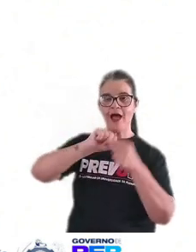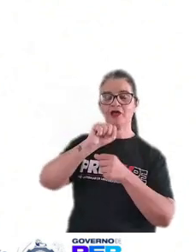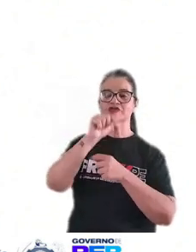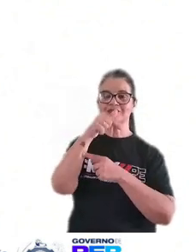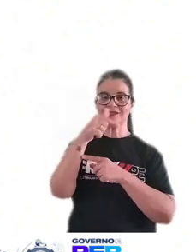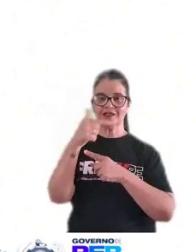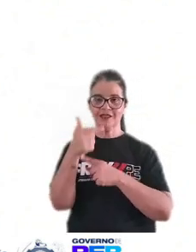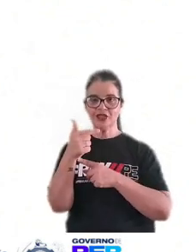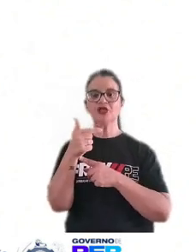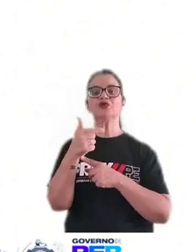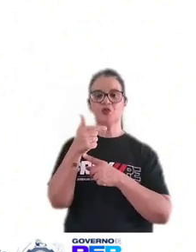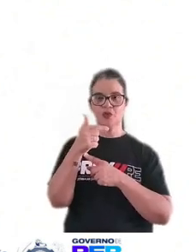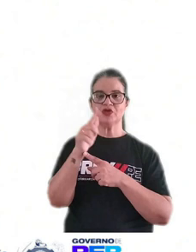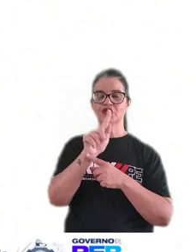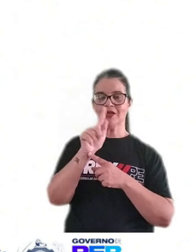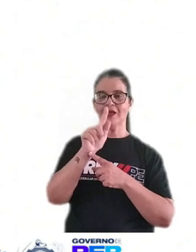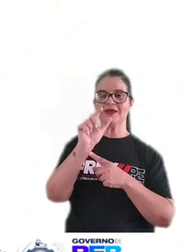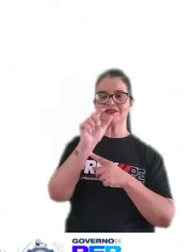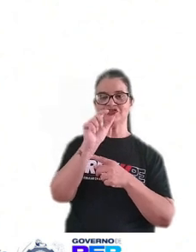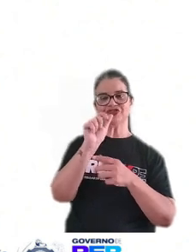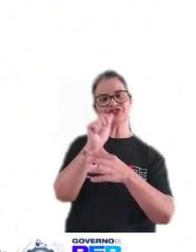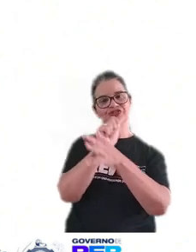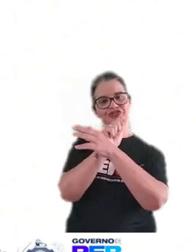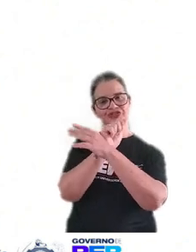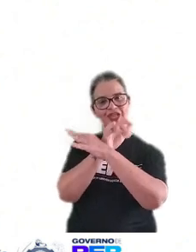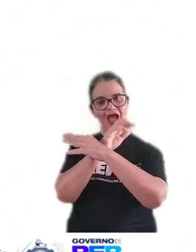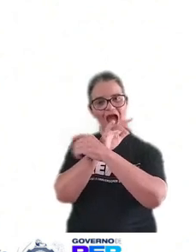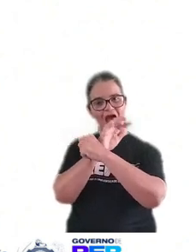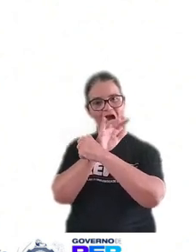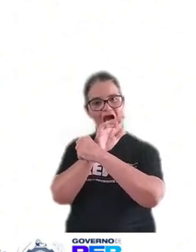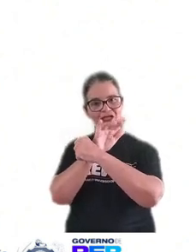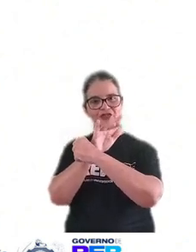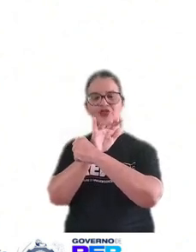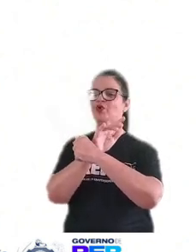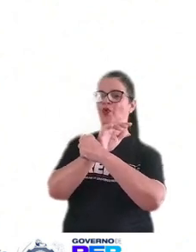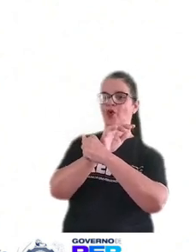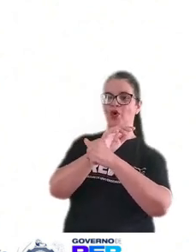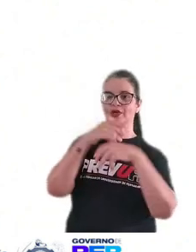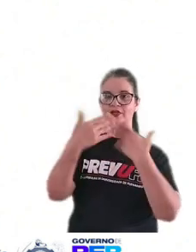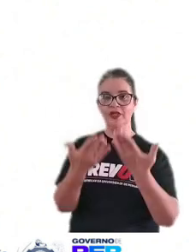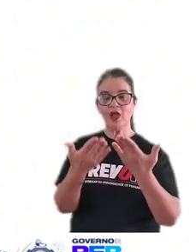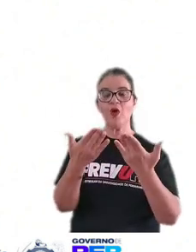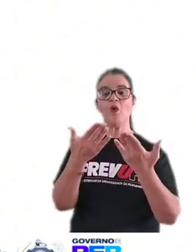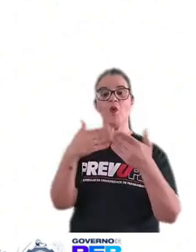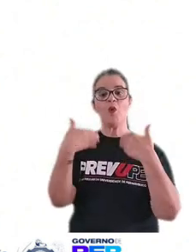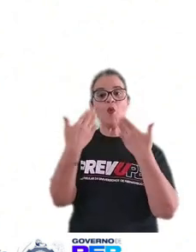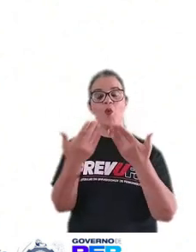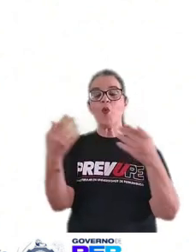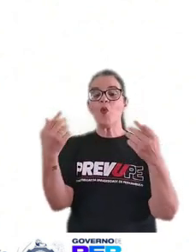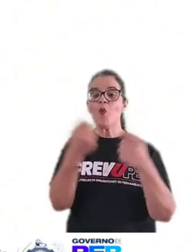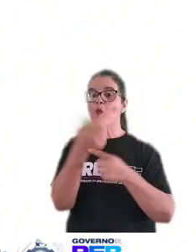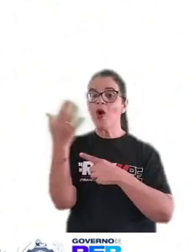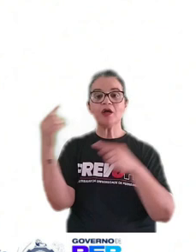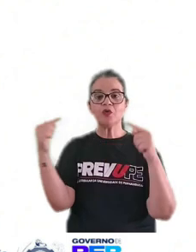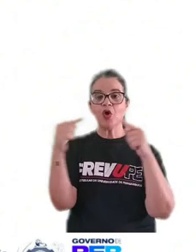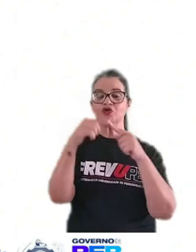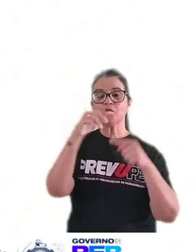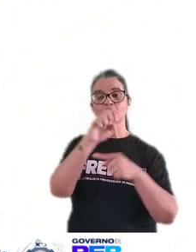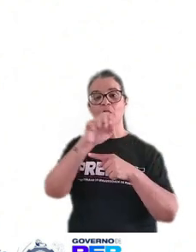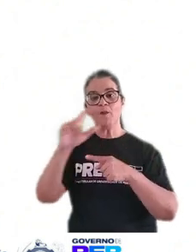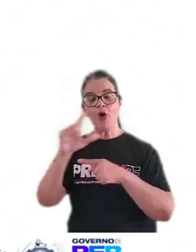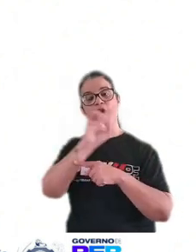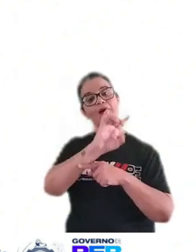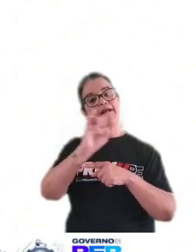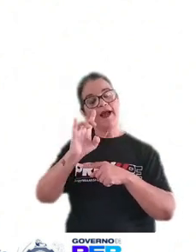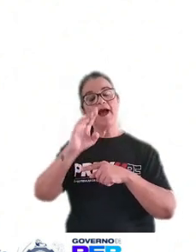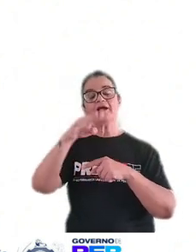reagem com 72 gramas de ácido clorídrico. Então, quanto corresponde